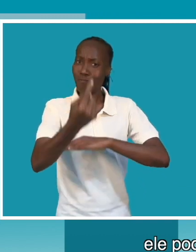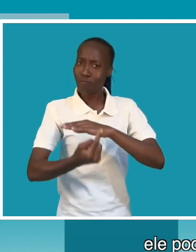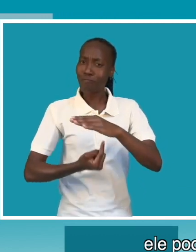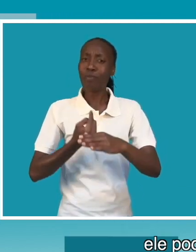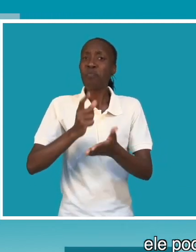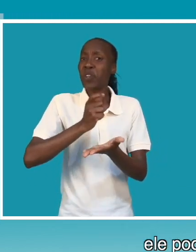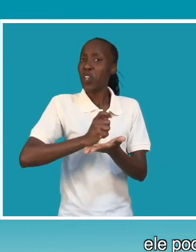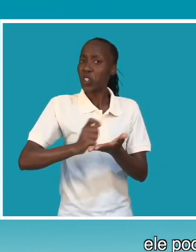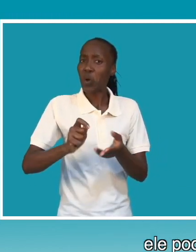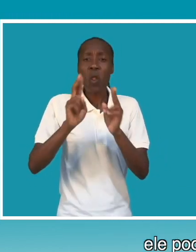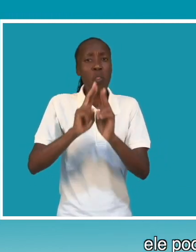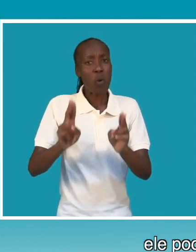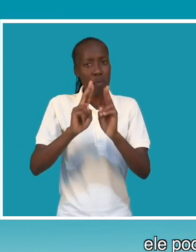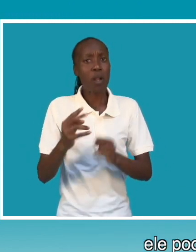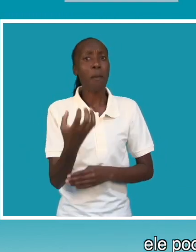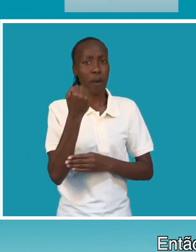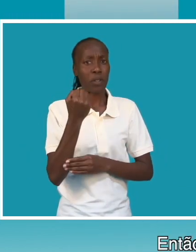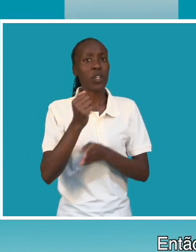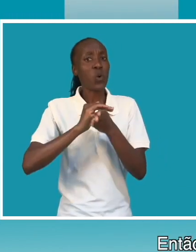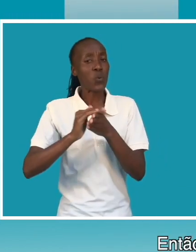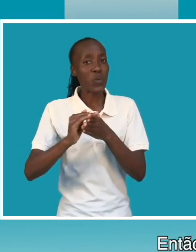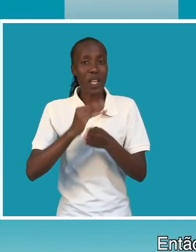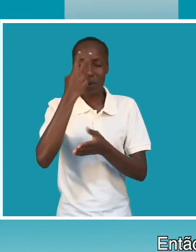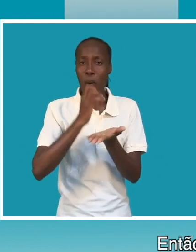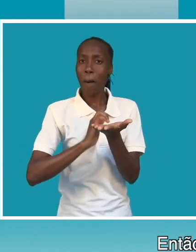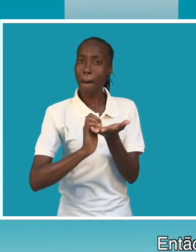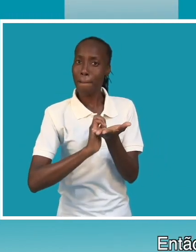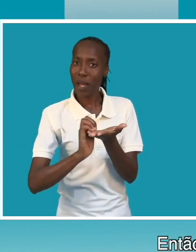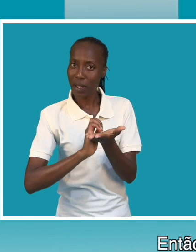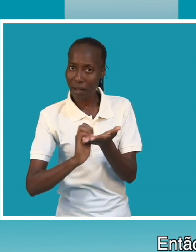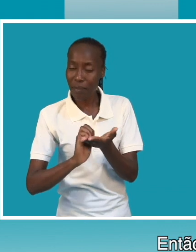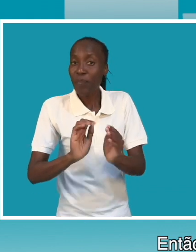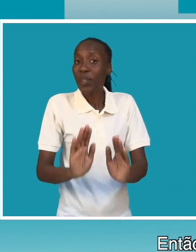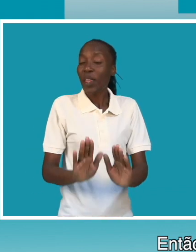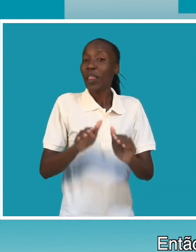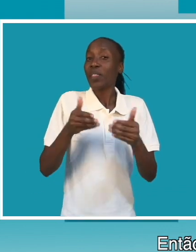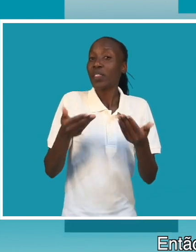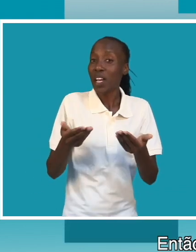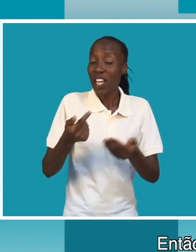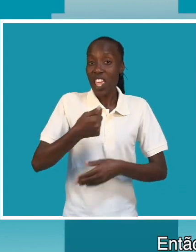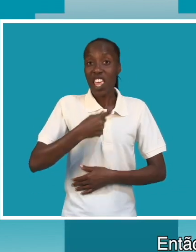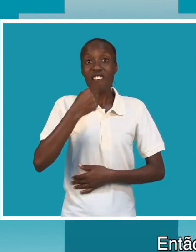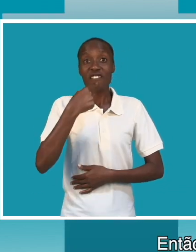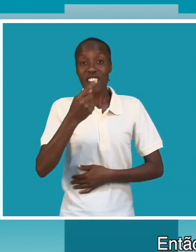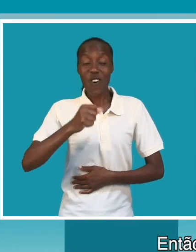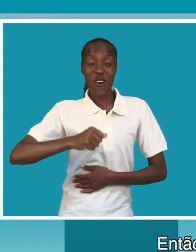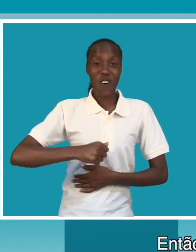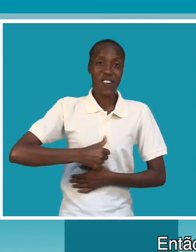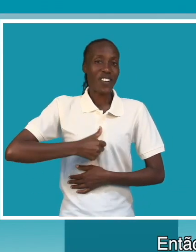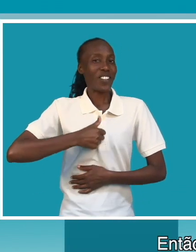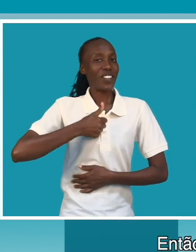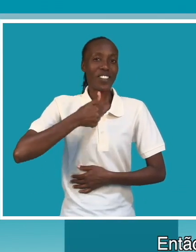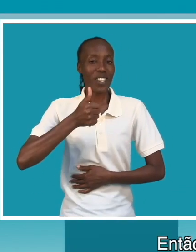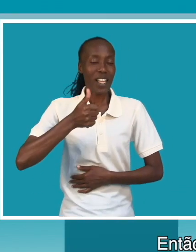escola usando o Braille. Então, eu digo com muito orgulho mesmo que